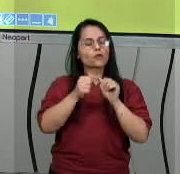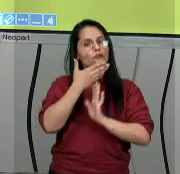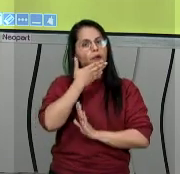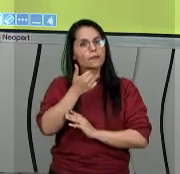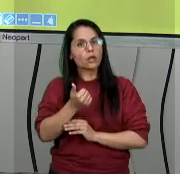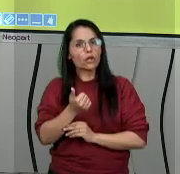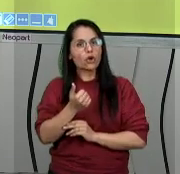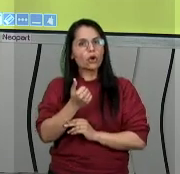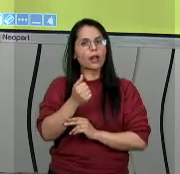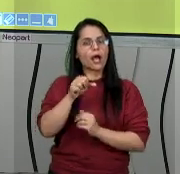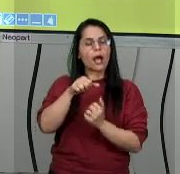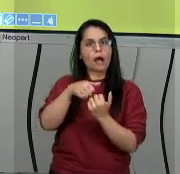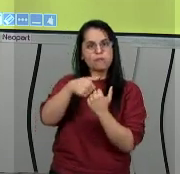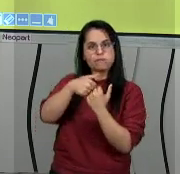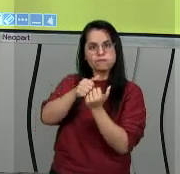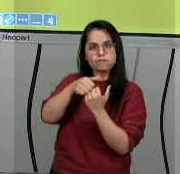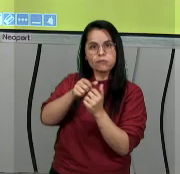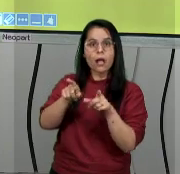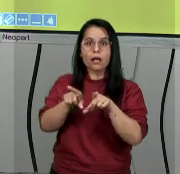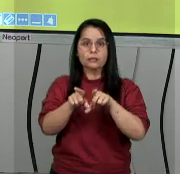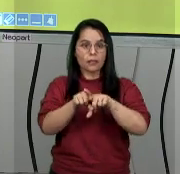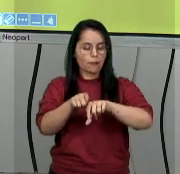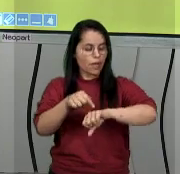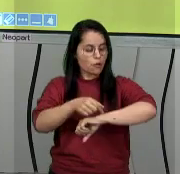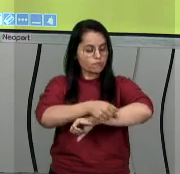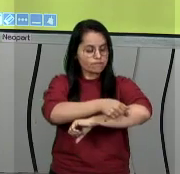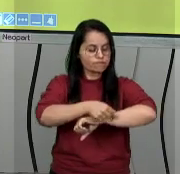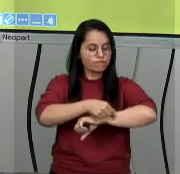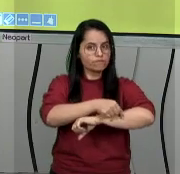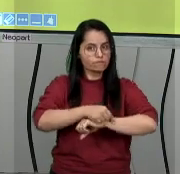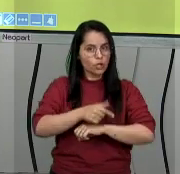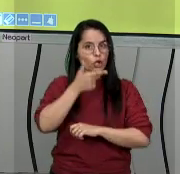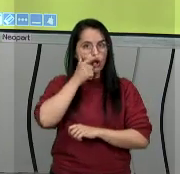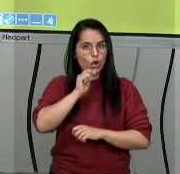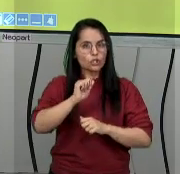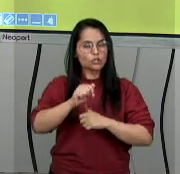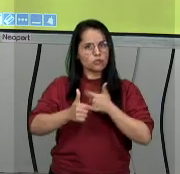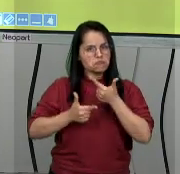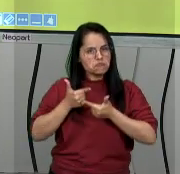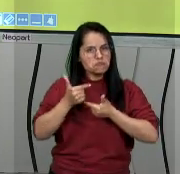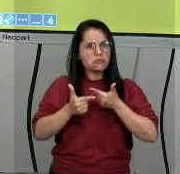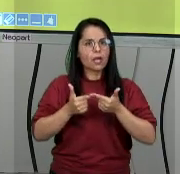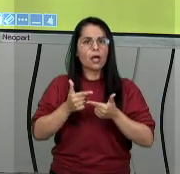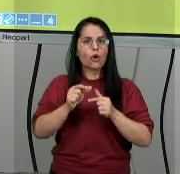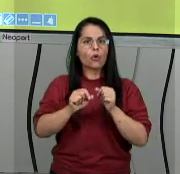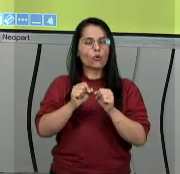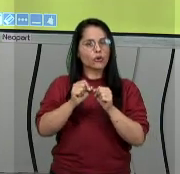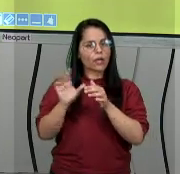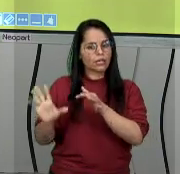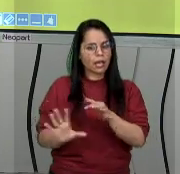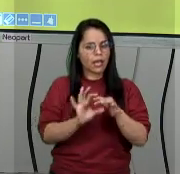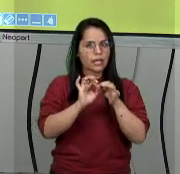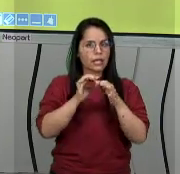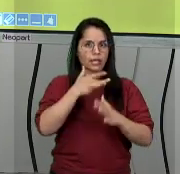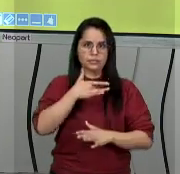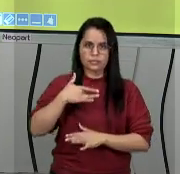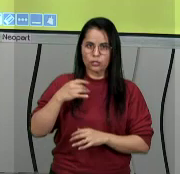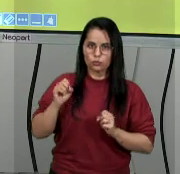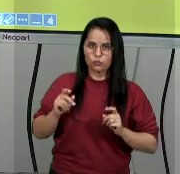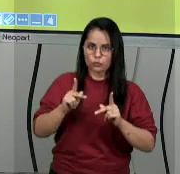seu tônus muscular, a sua resistência. Então, totalmente ligada à sua